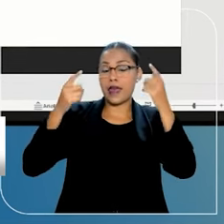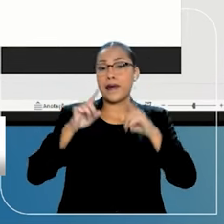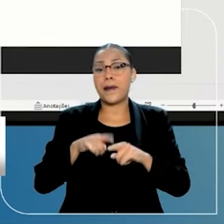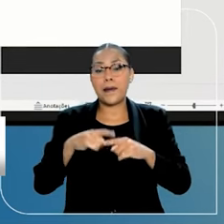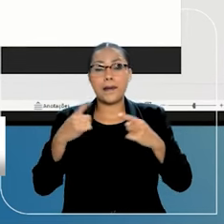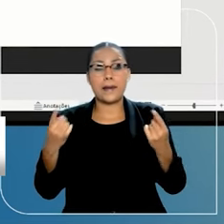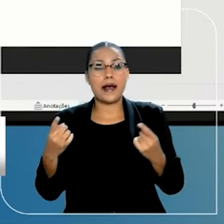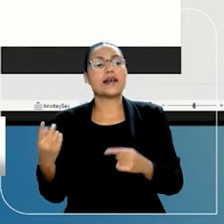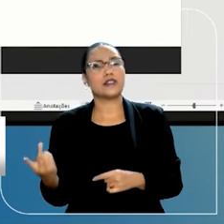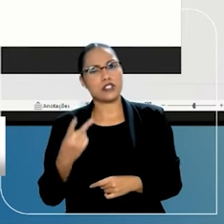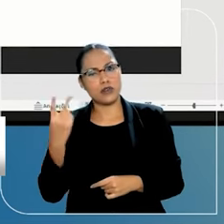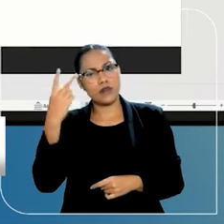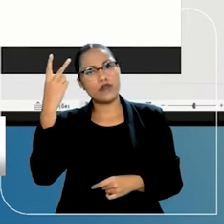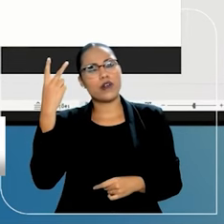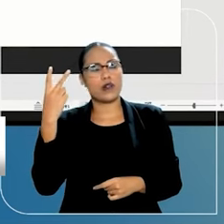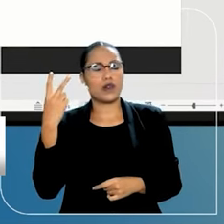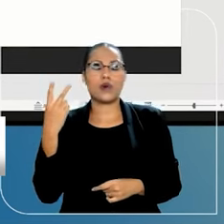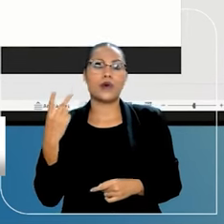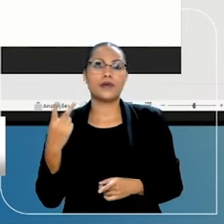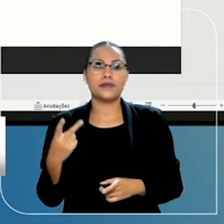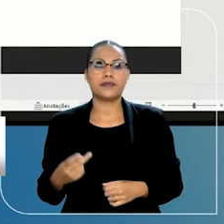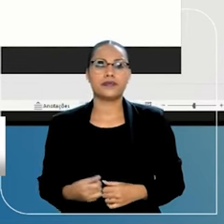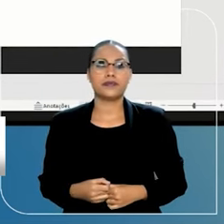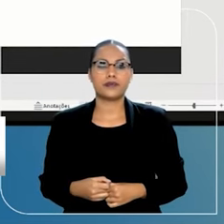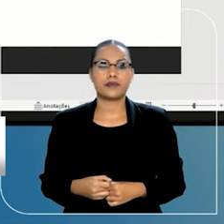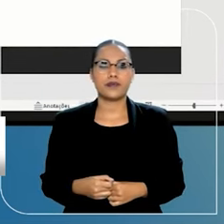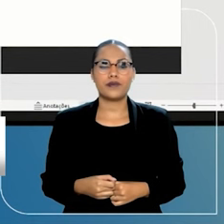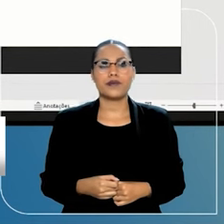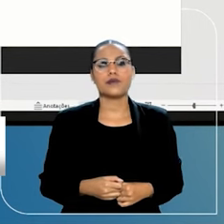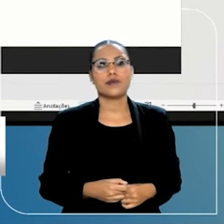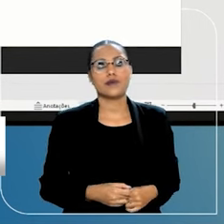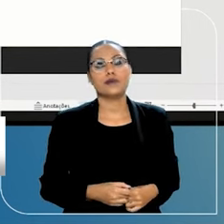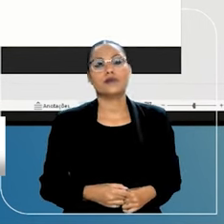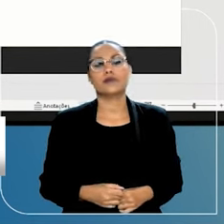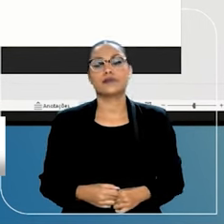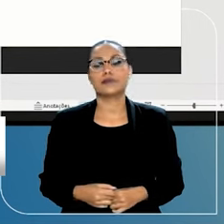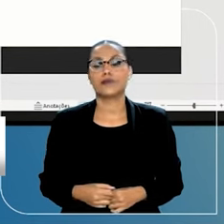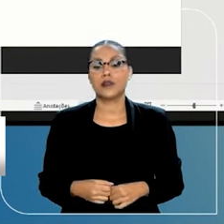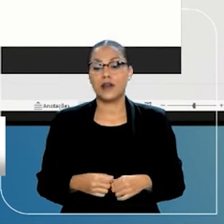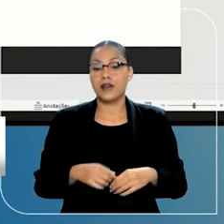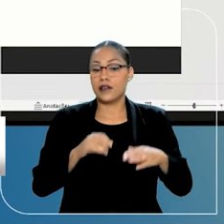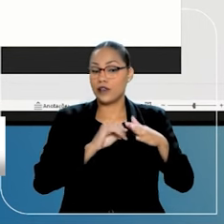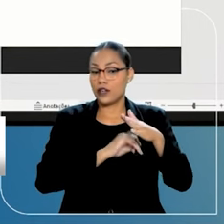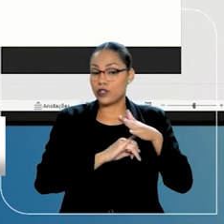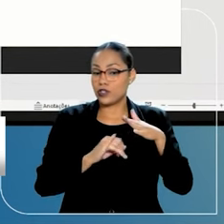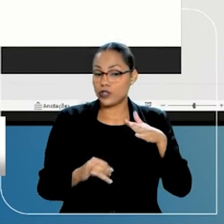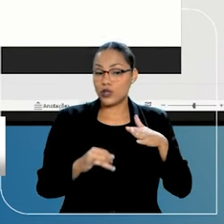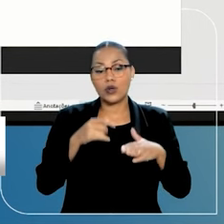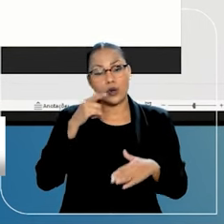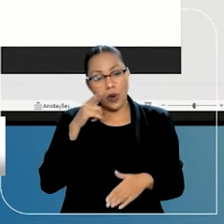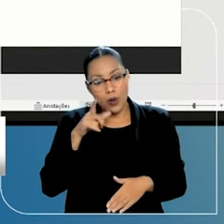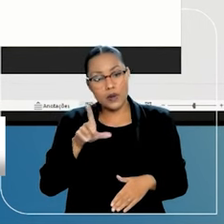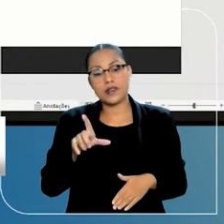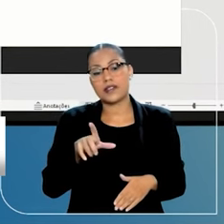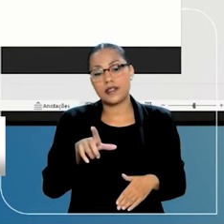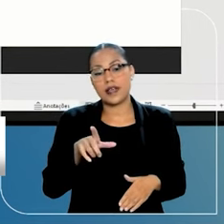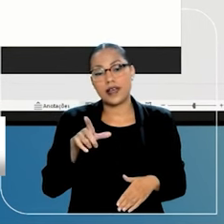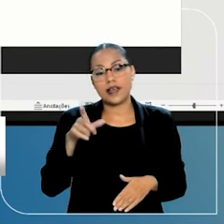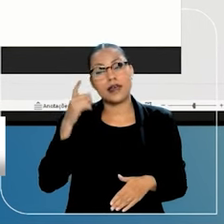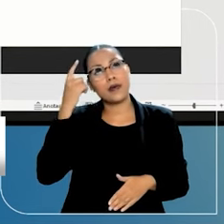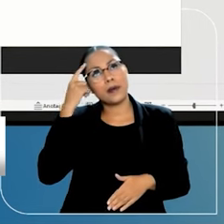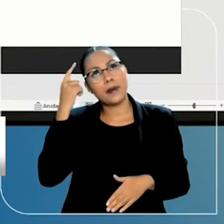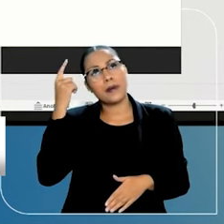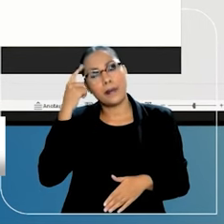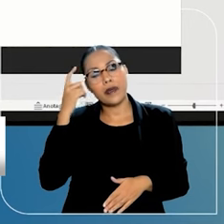um valor, um atributo de valor onde aquela instituição respira e ela pensa